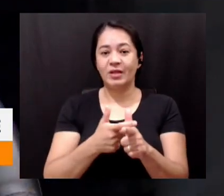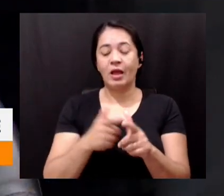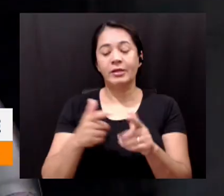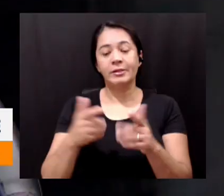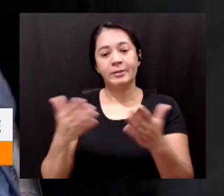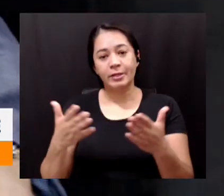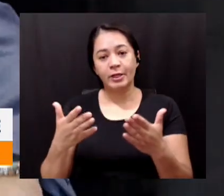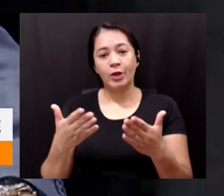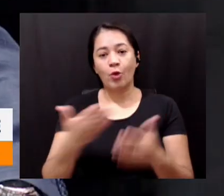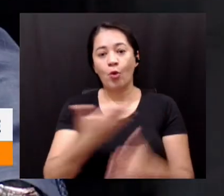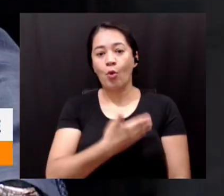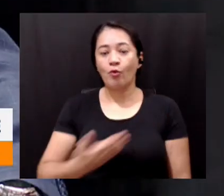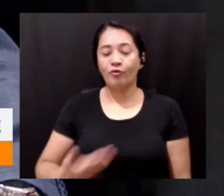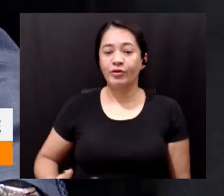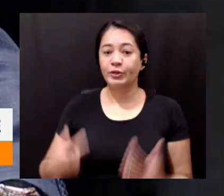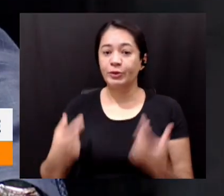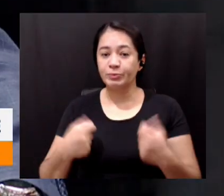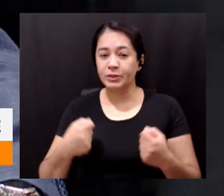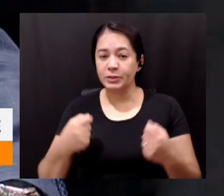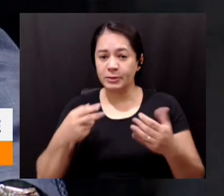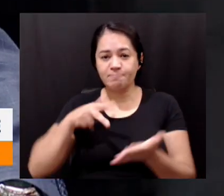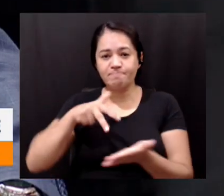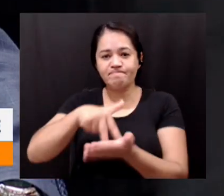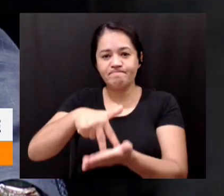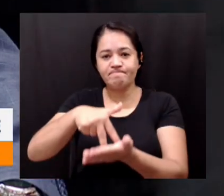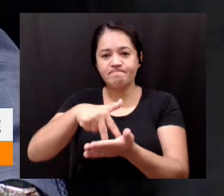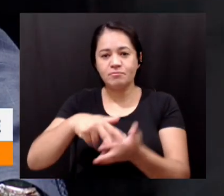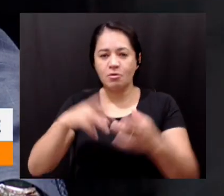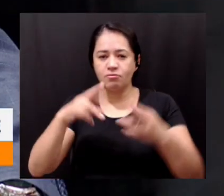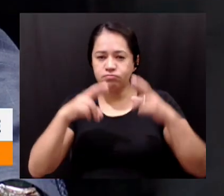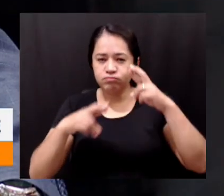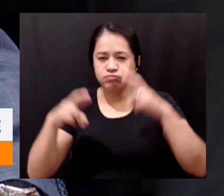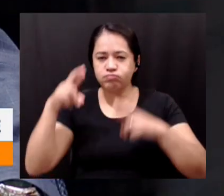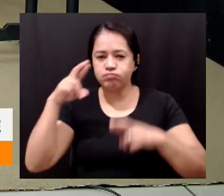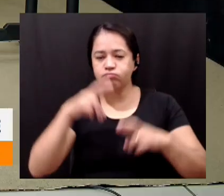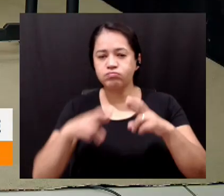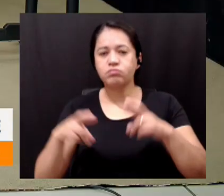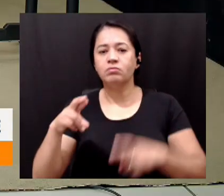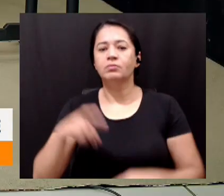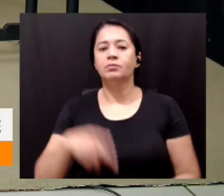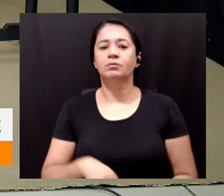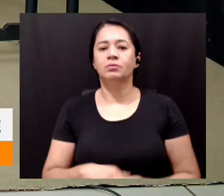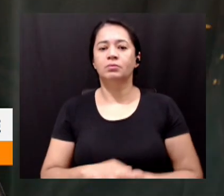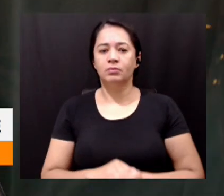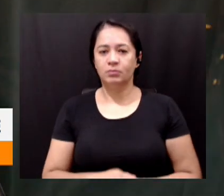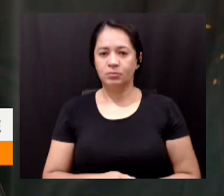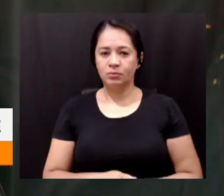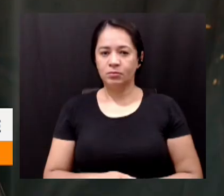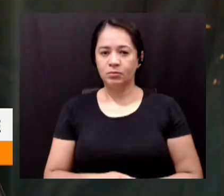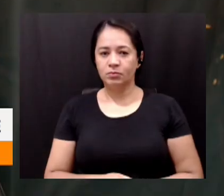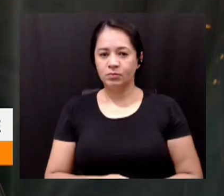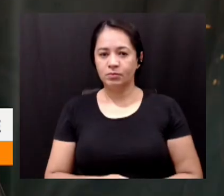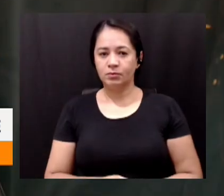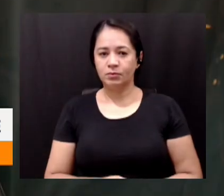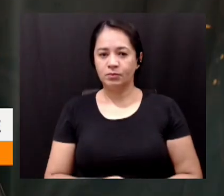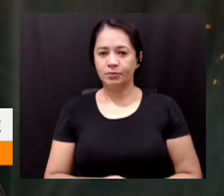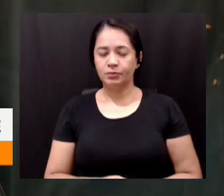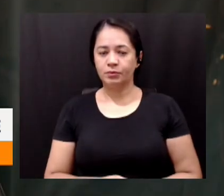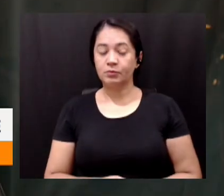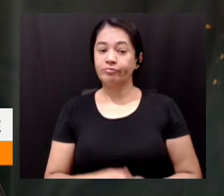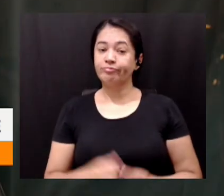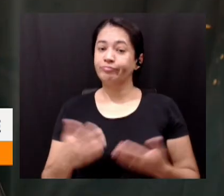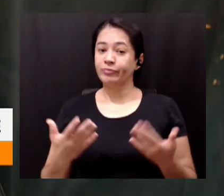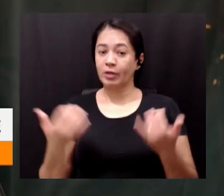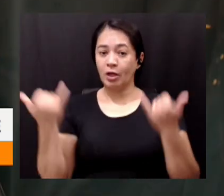tem que estar muito firme nessa situação da fiscalização. Muito bem. Agora, olha só, um levantamento feito pelo